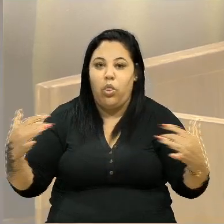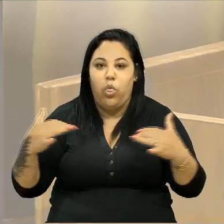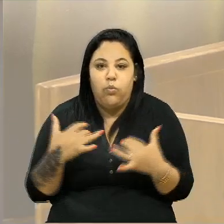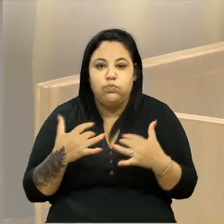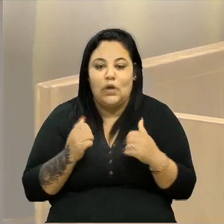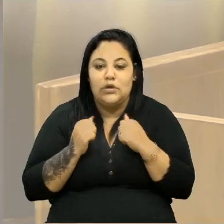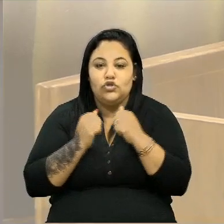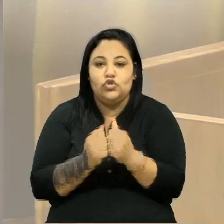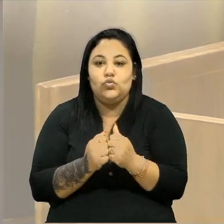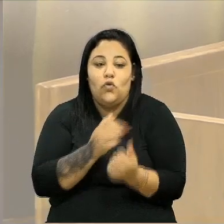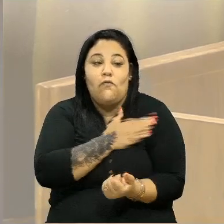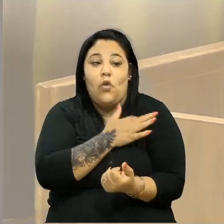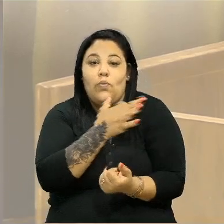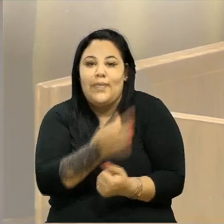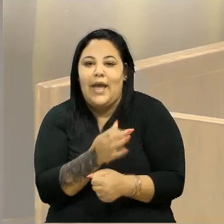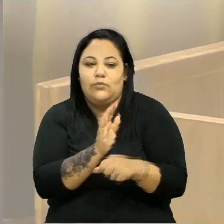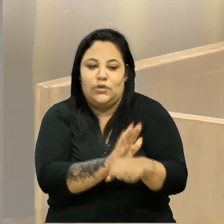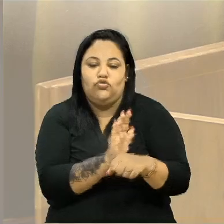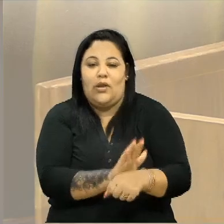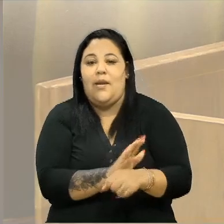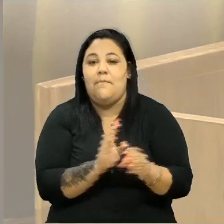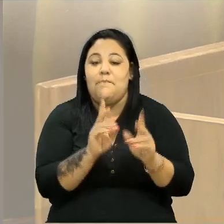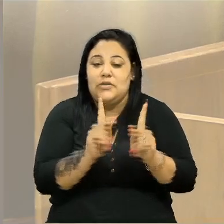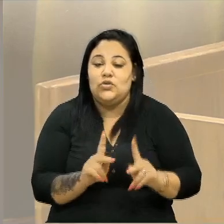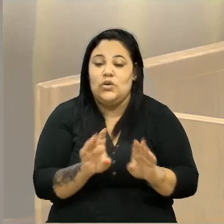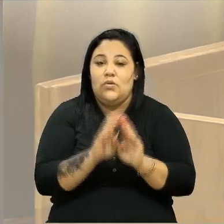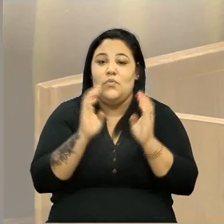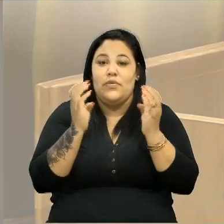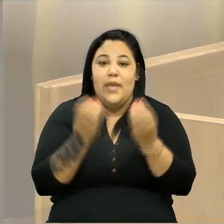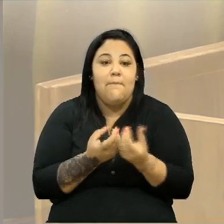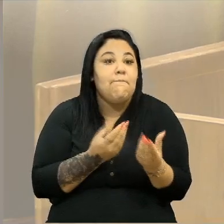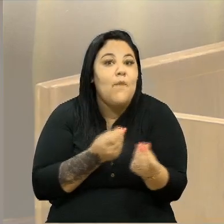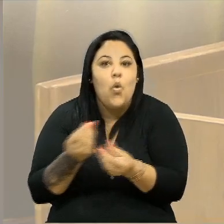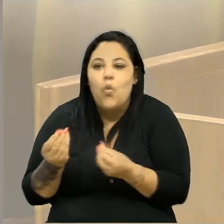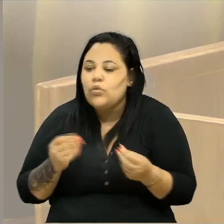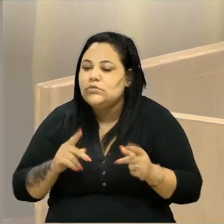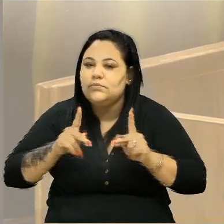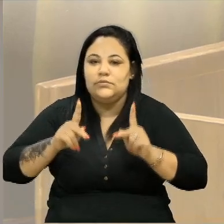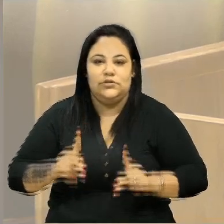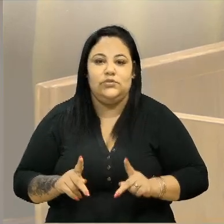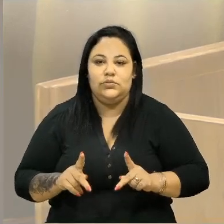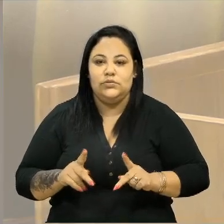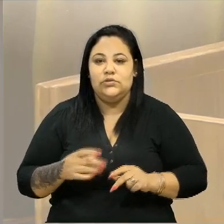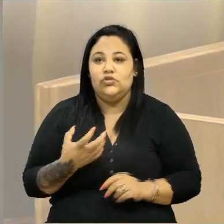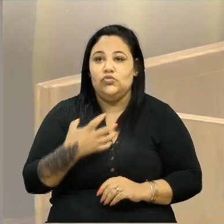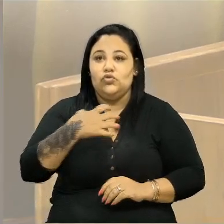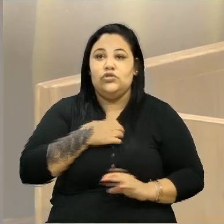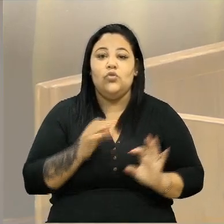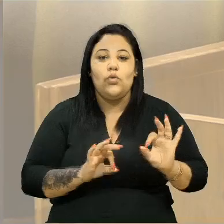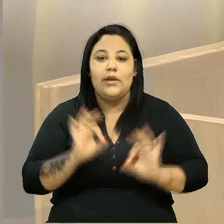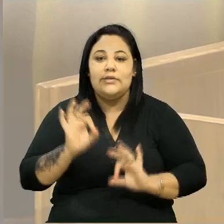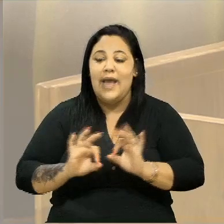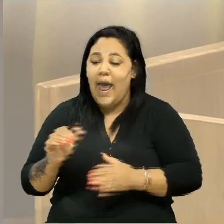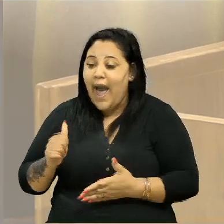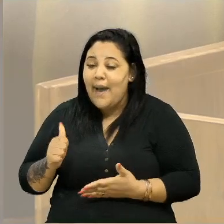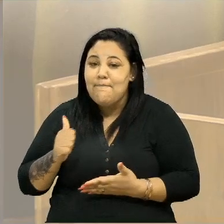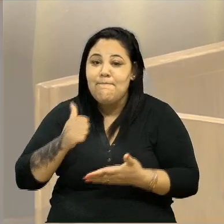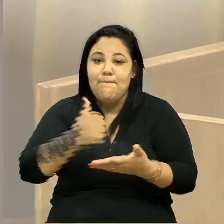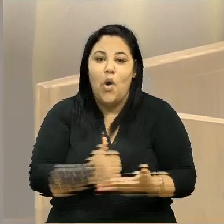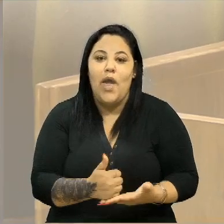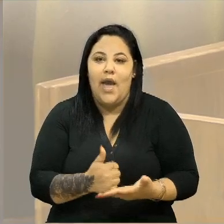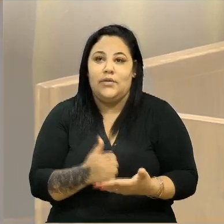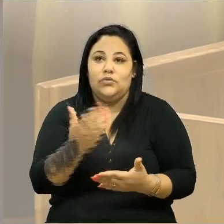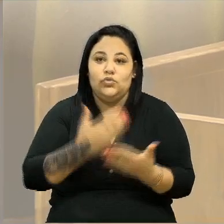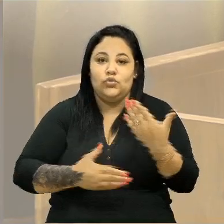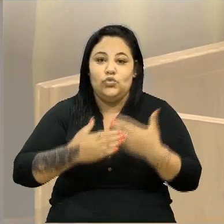ajudar. Pessoas da comunidade, que foram dezenas de pessoas que de forma coordenada apoiaram a corporação